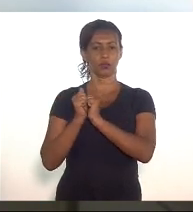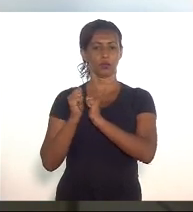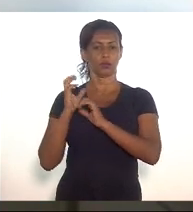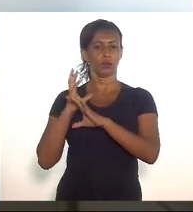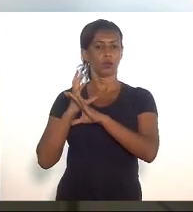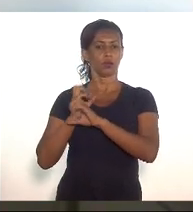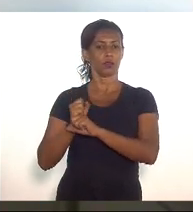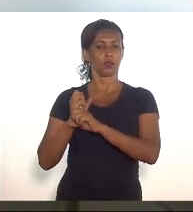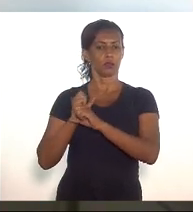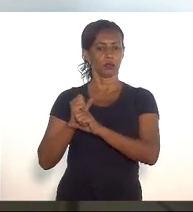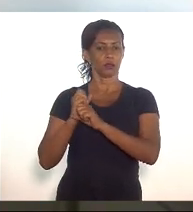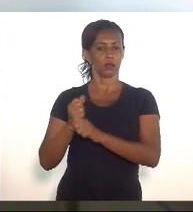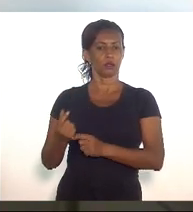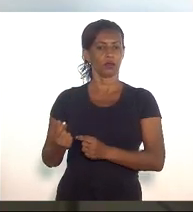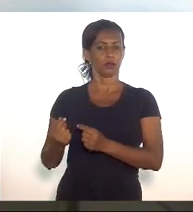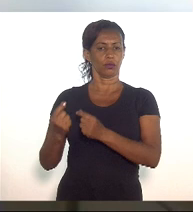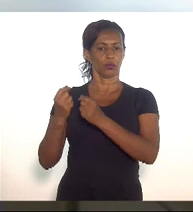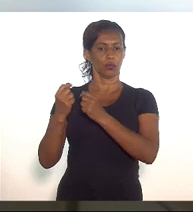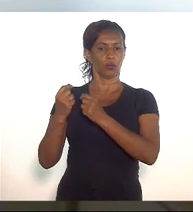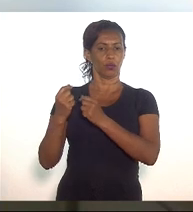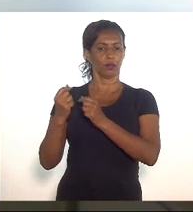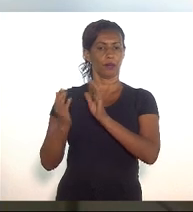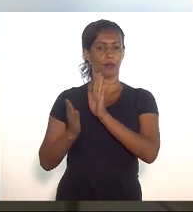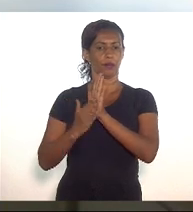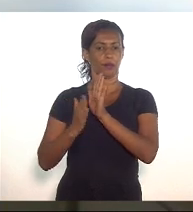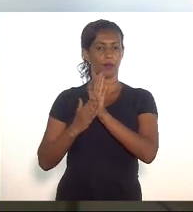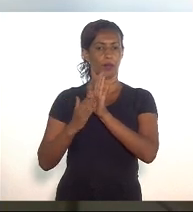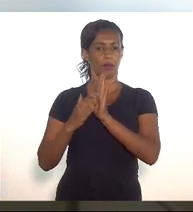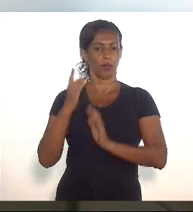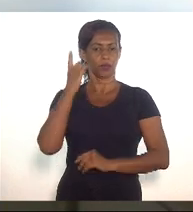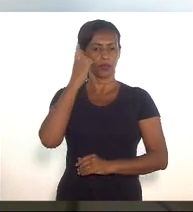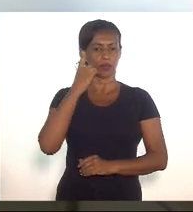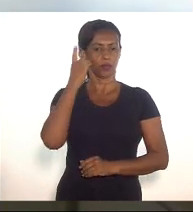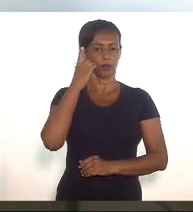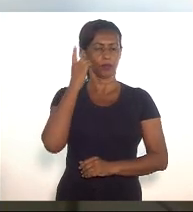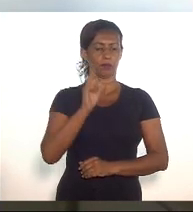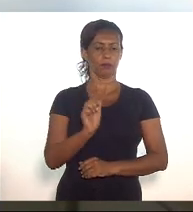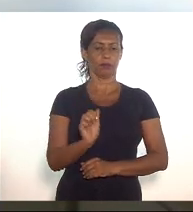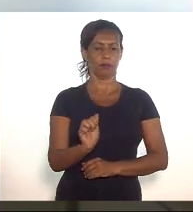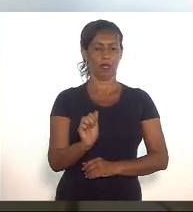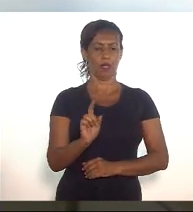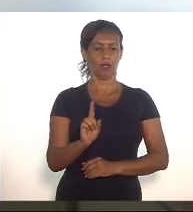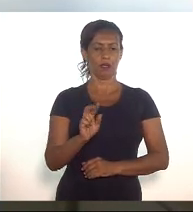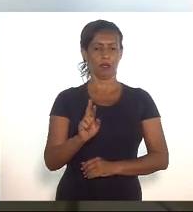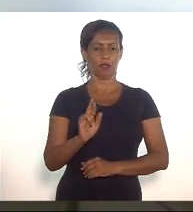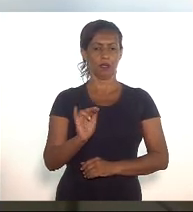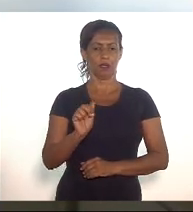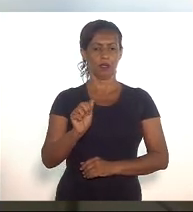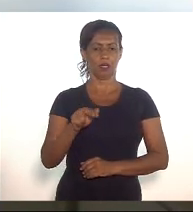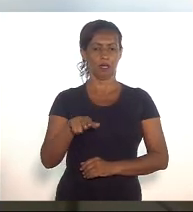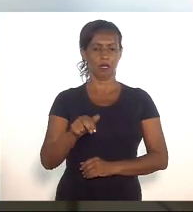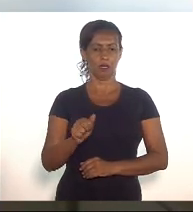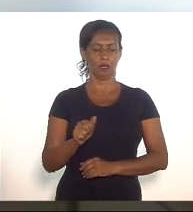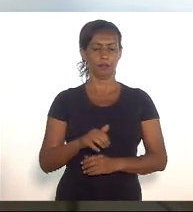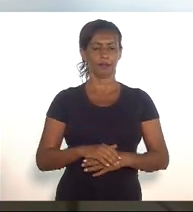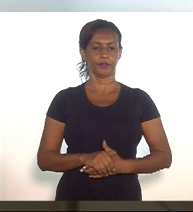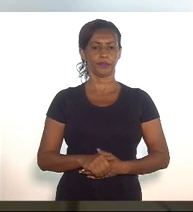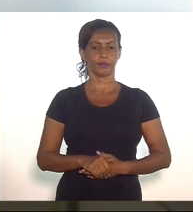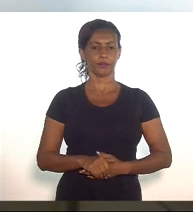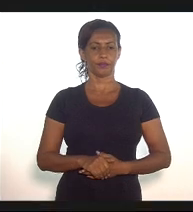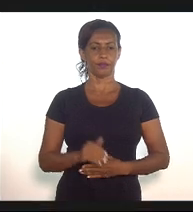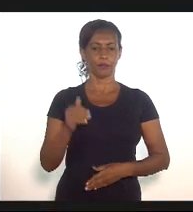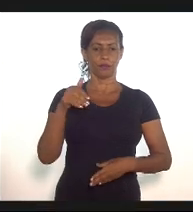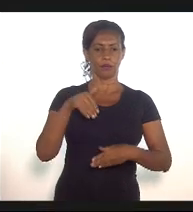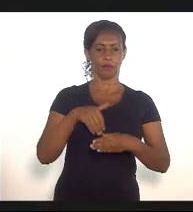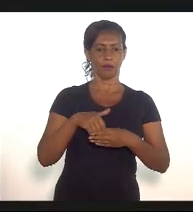Contas na proposta da deputada Adriana Baltazar. Como vota, deputado Eliomar Coelho?